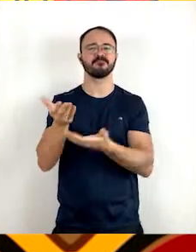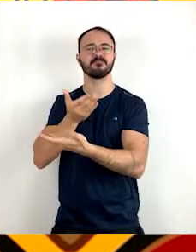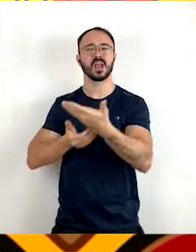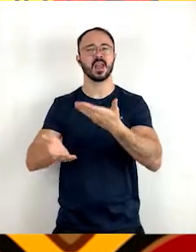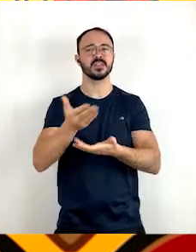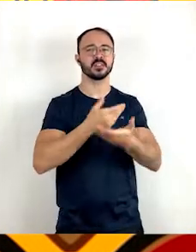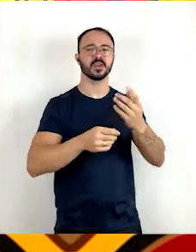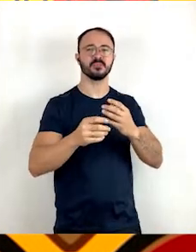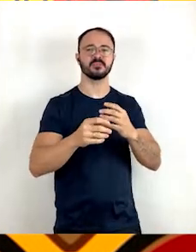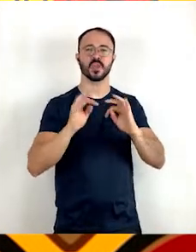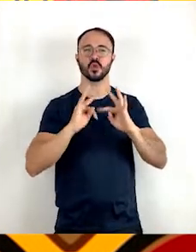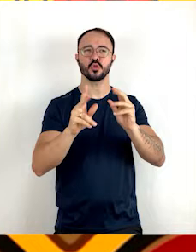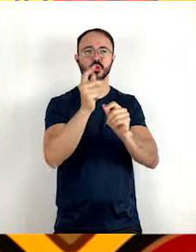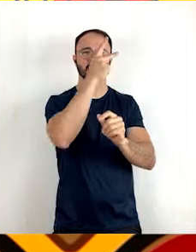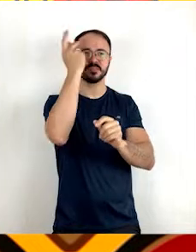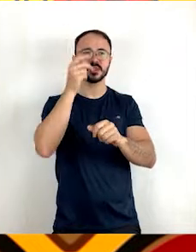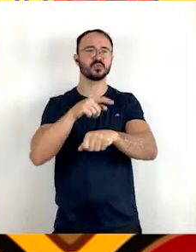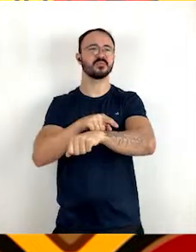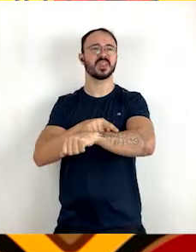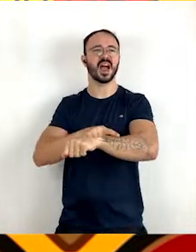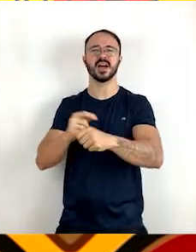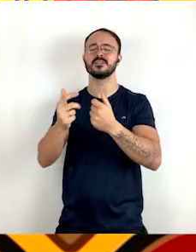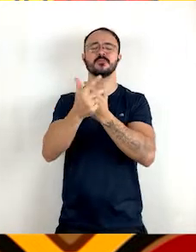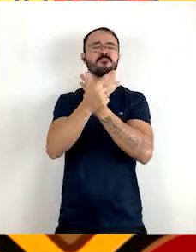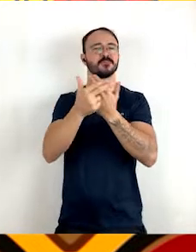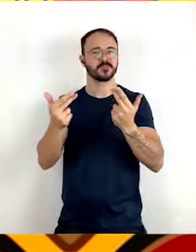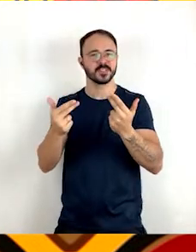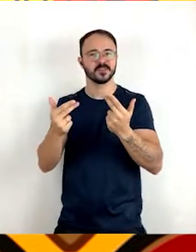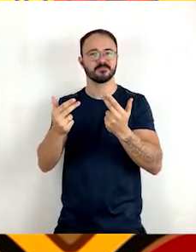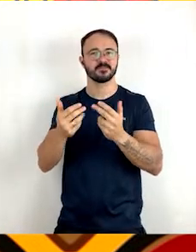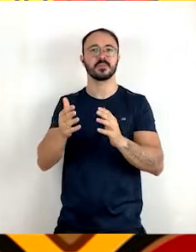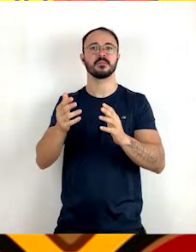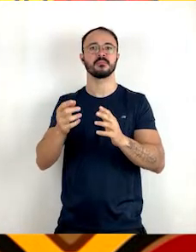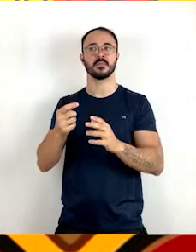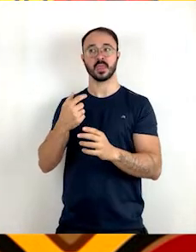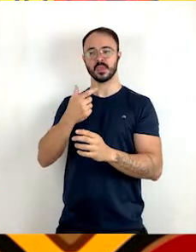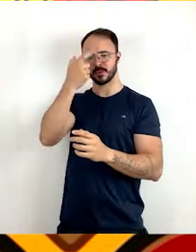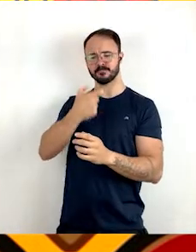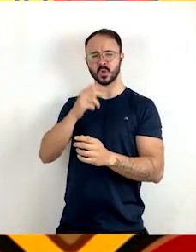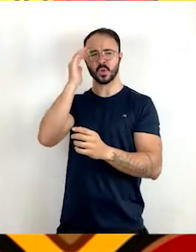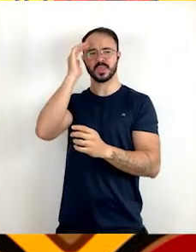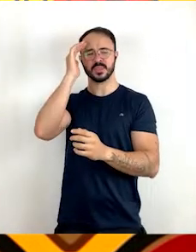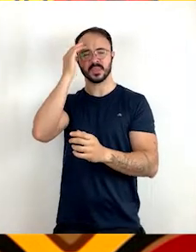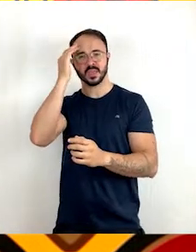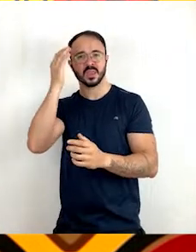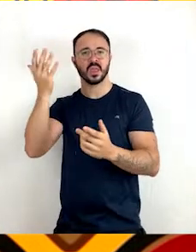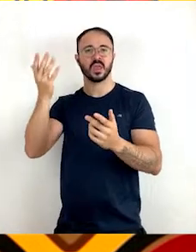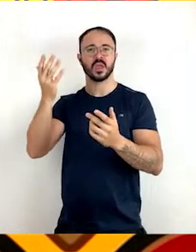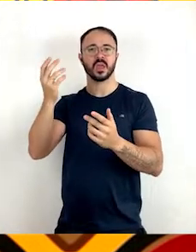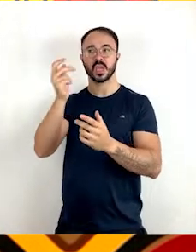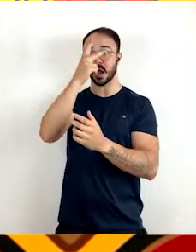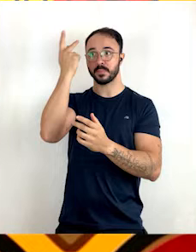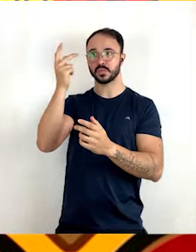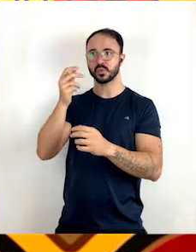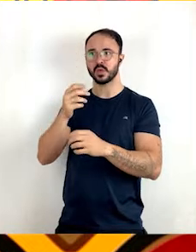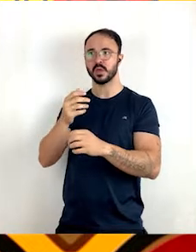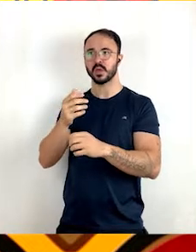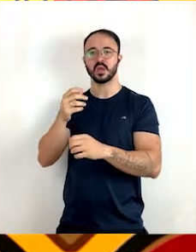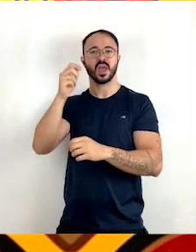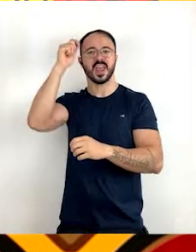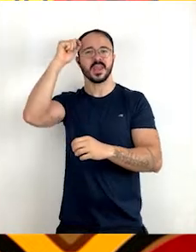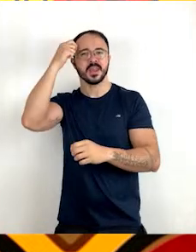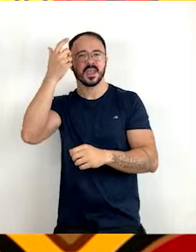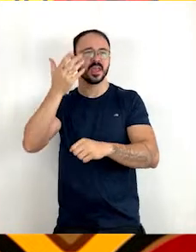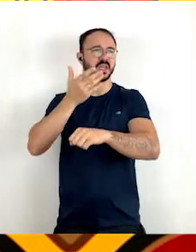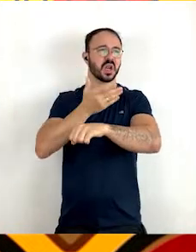relações étnicas raciais do contato entre as pessoas de eu compreender que a pessoa não Negra ela